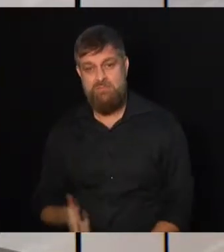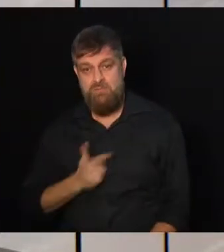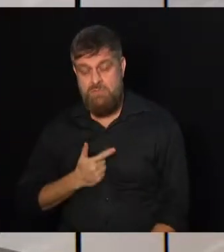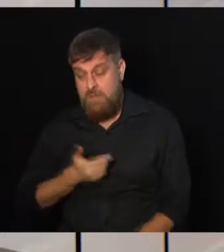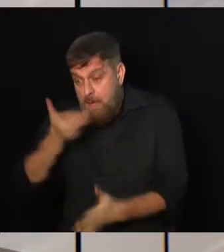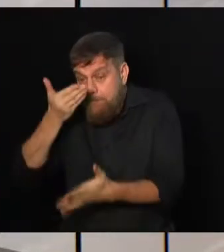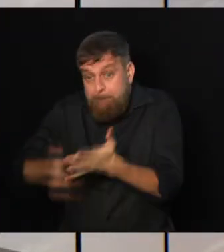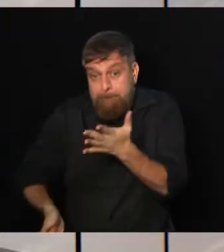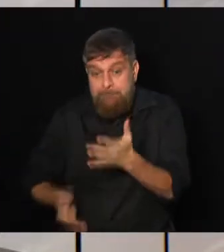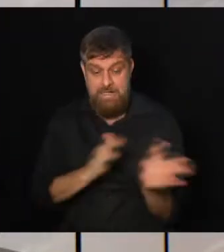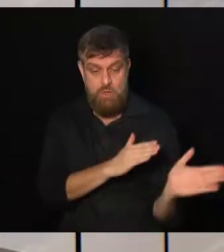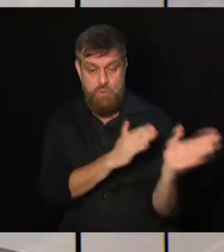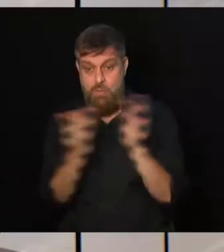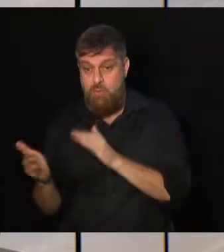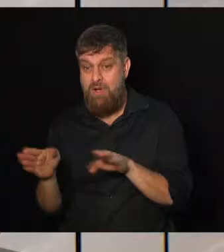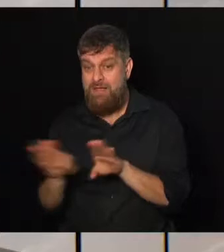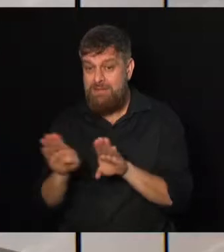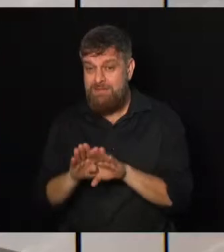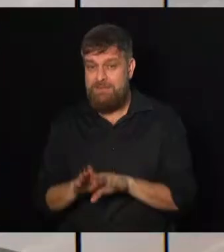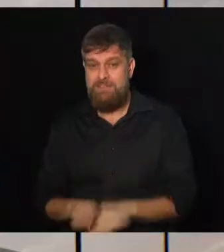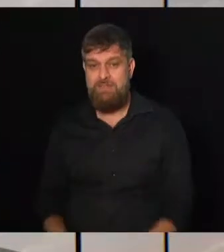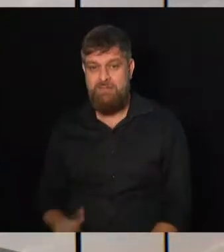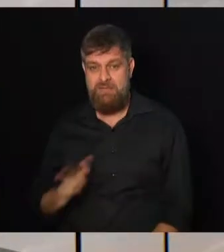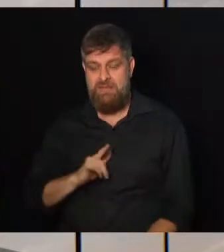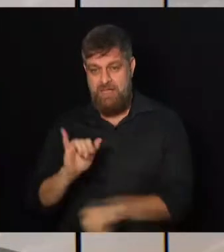assistiu o nosso programa por inteiro, também acesse